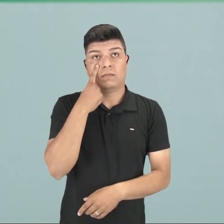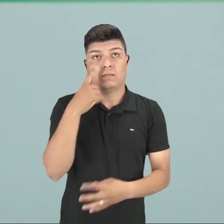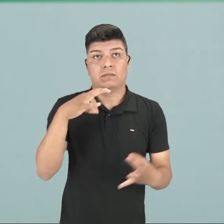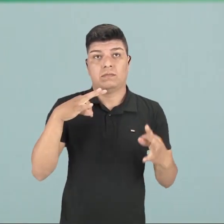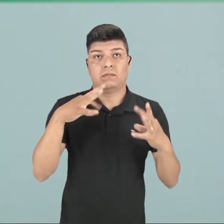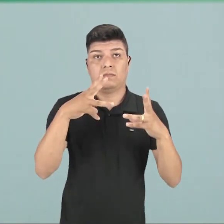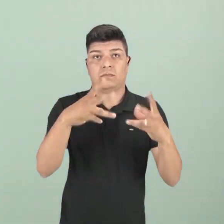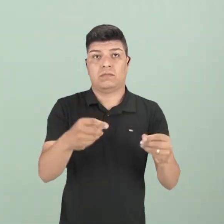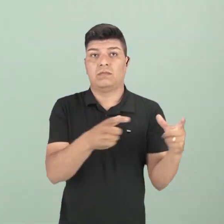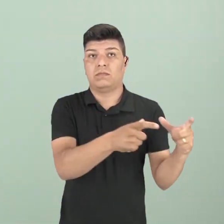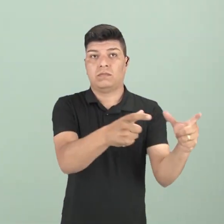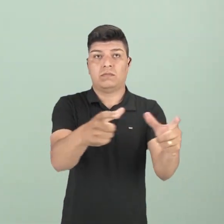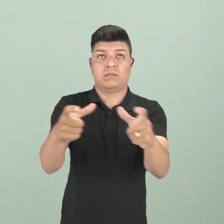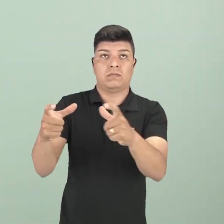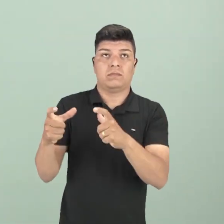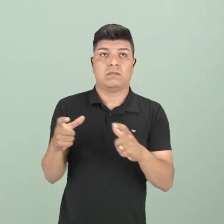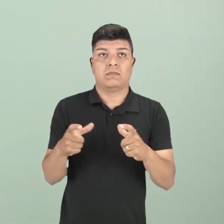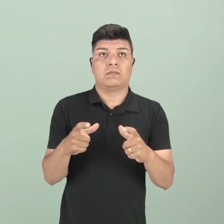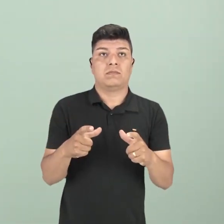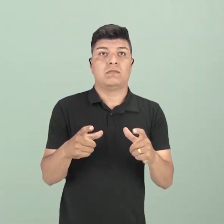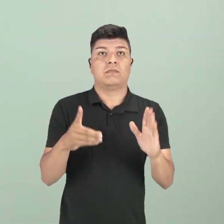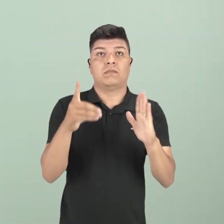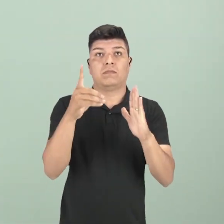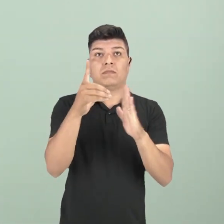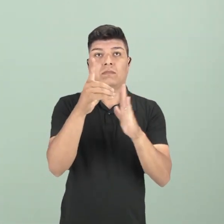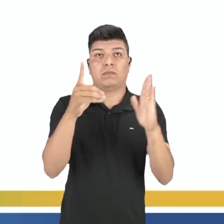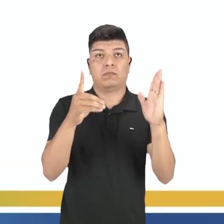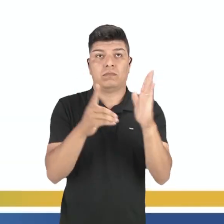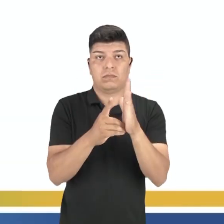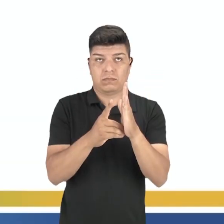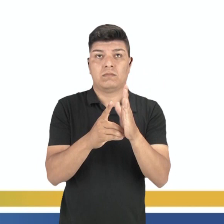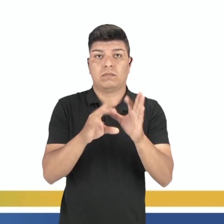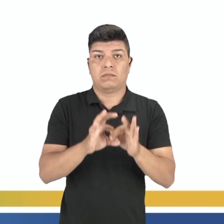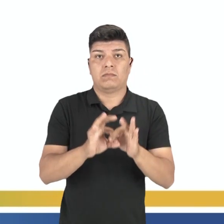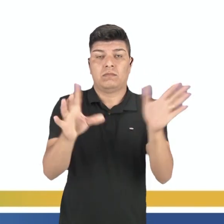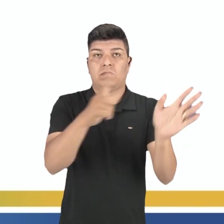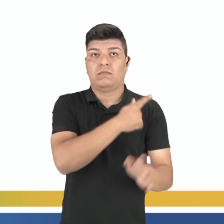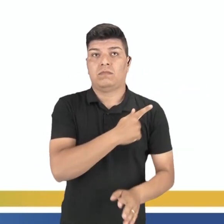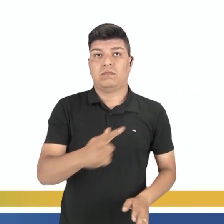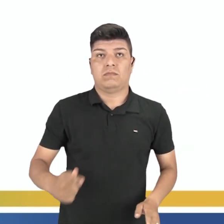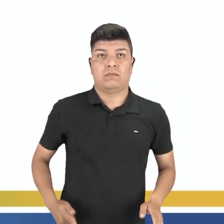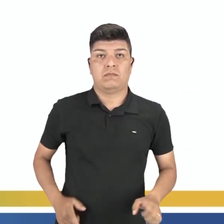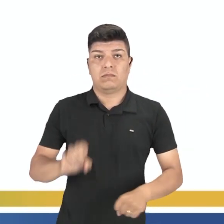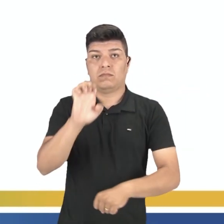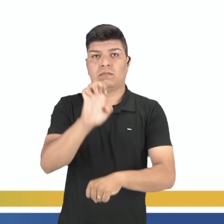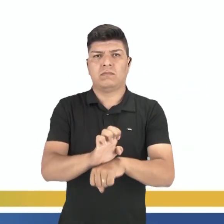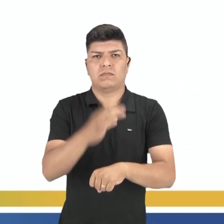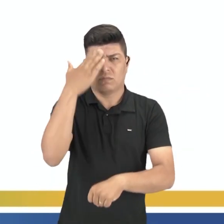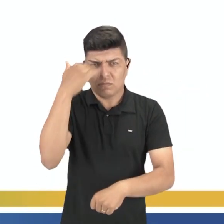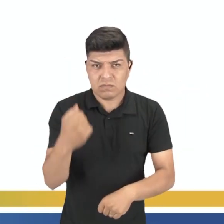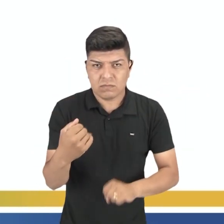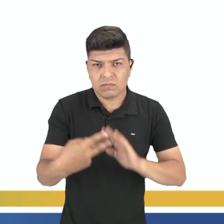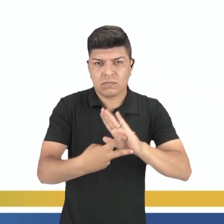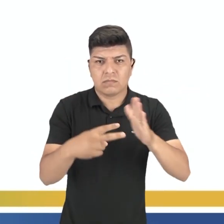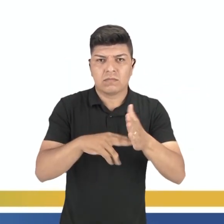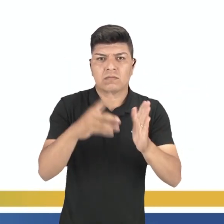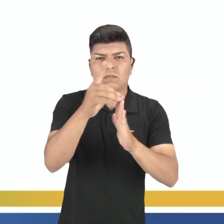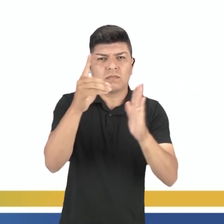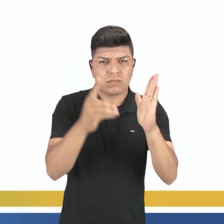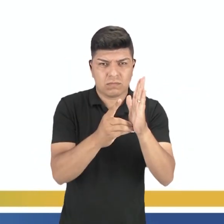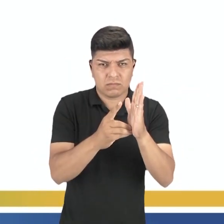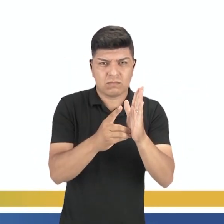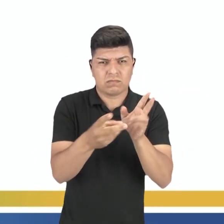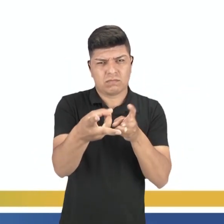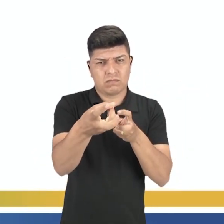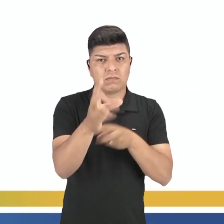todas as partes sobre os decretos expedidos pelo governo do estado. Você sabe o que é um decreto? Vocês conseguem já